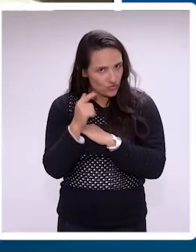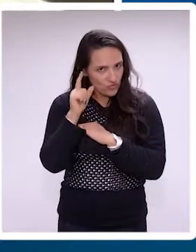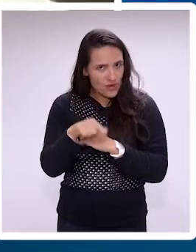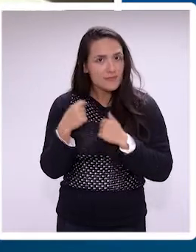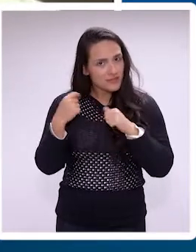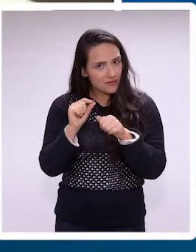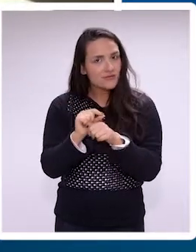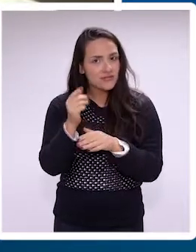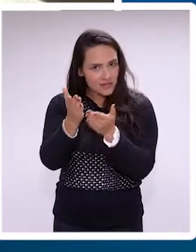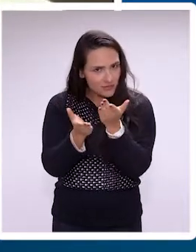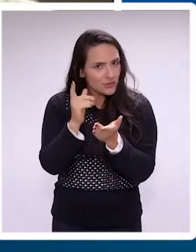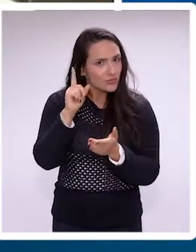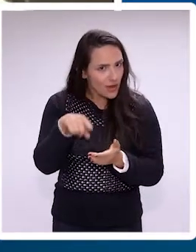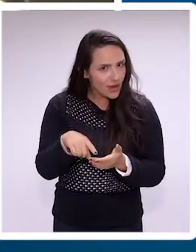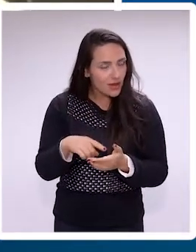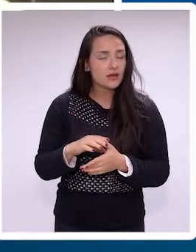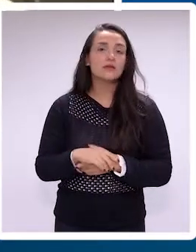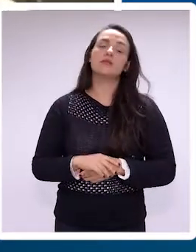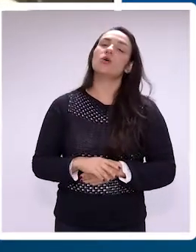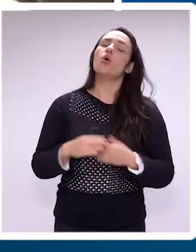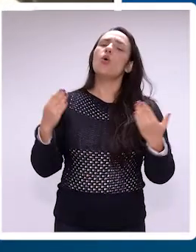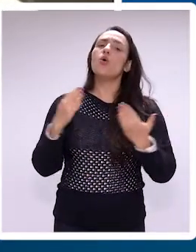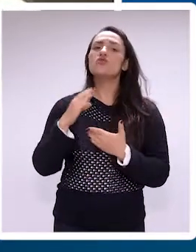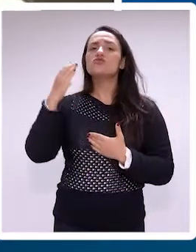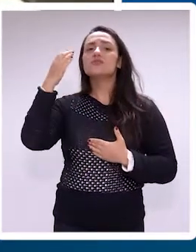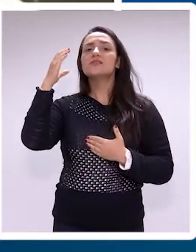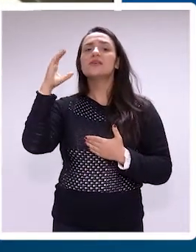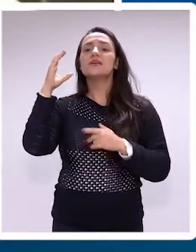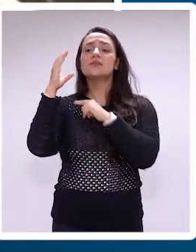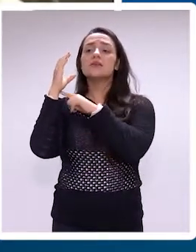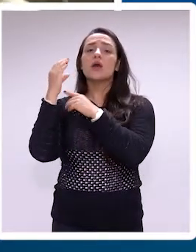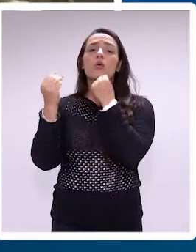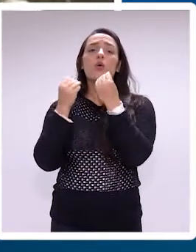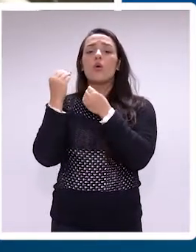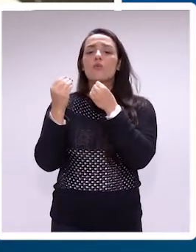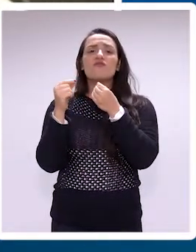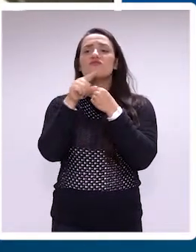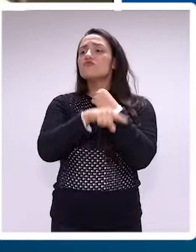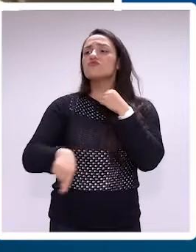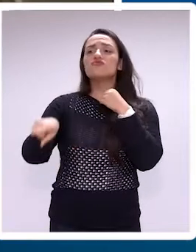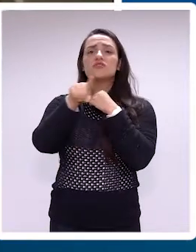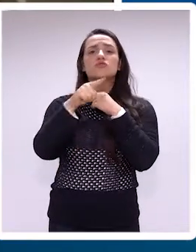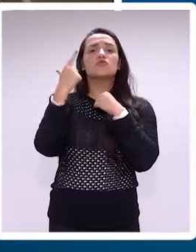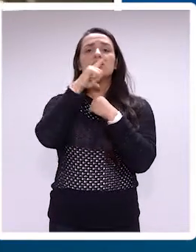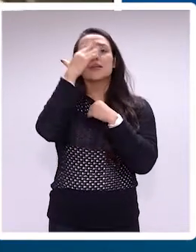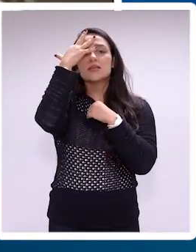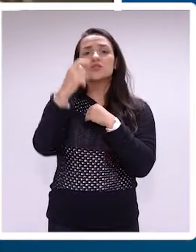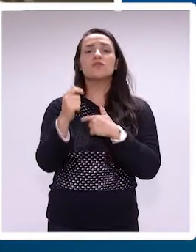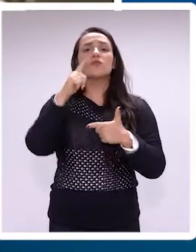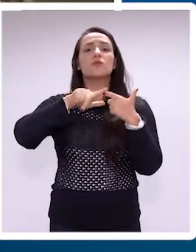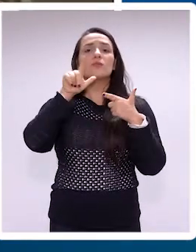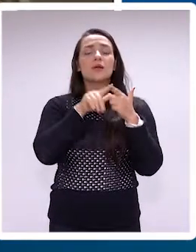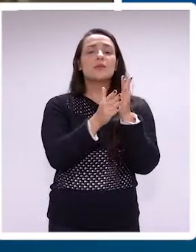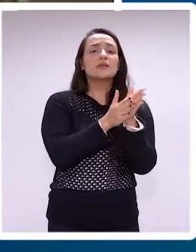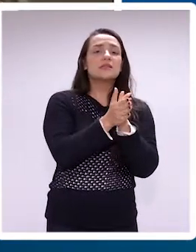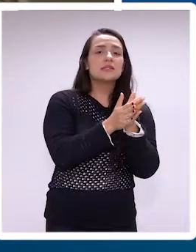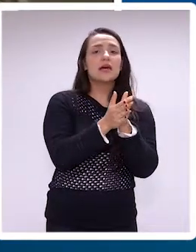E o que a ciência hoje oferece para esse paciente que tem esse quadro de ansiedade, depressão?